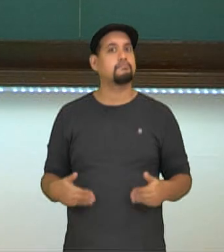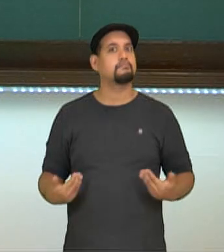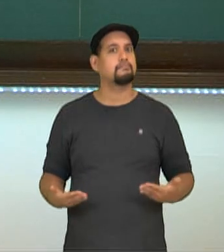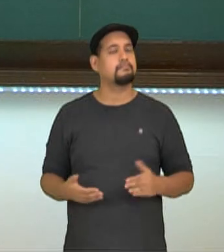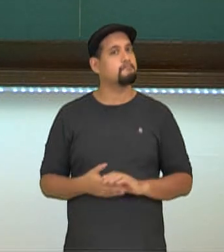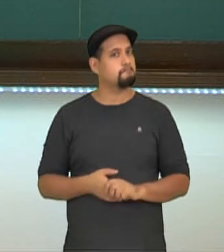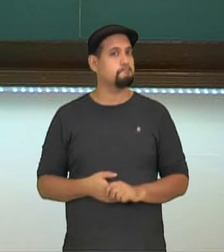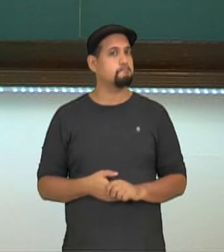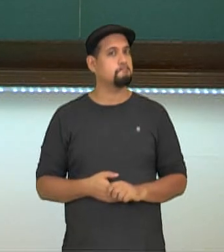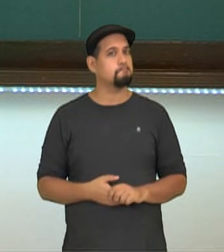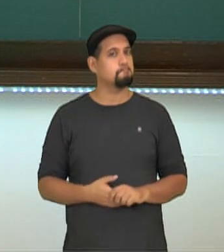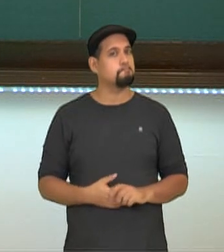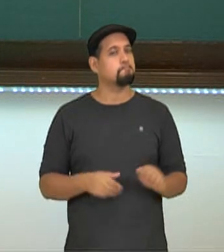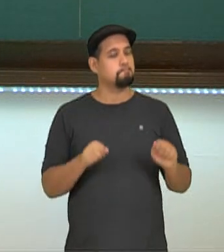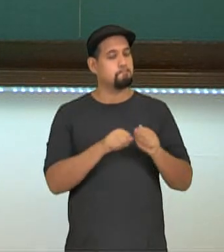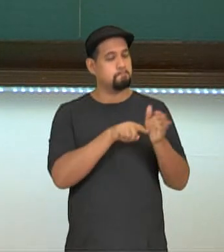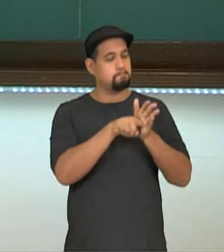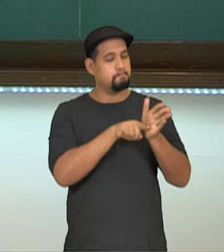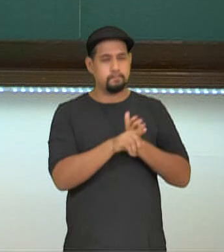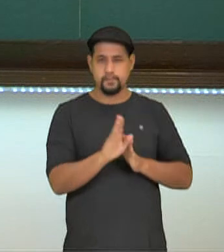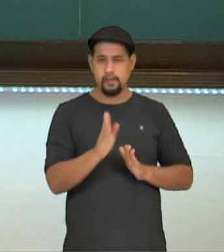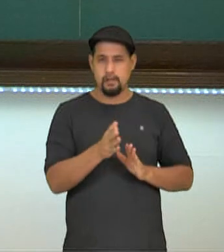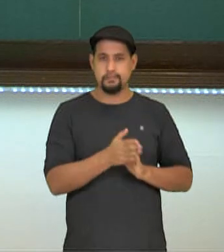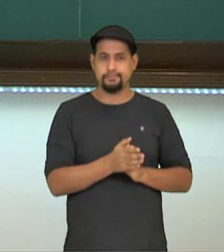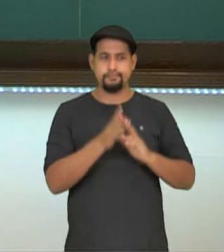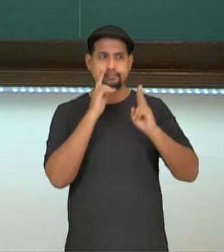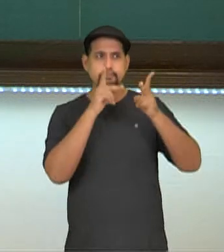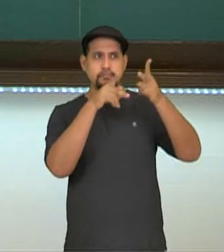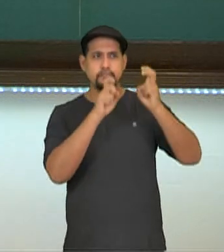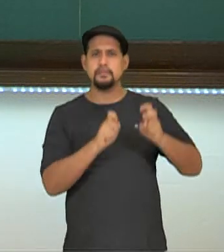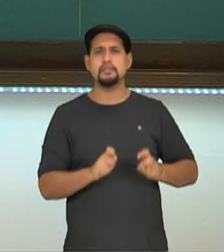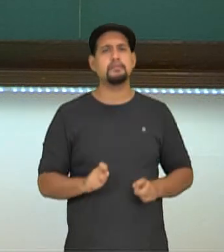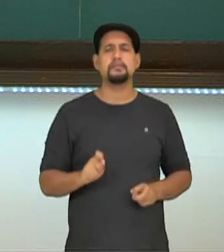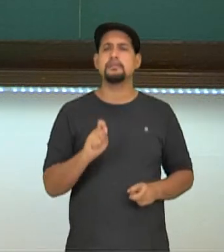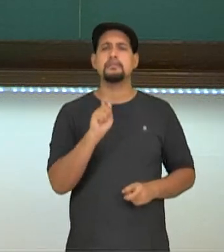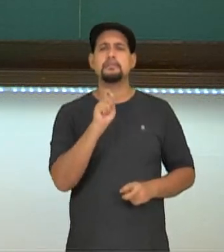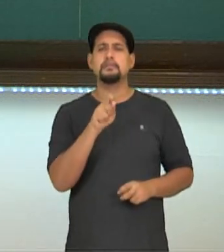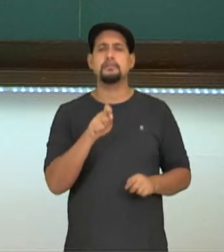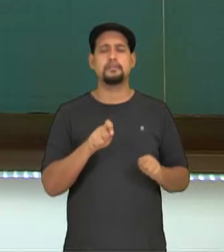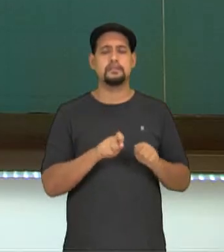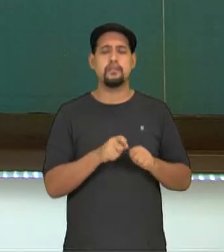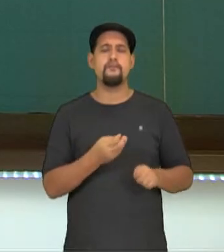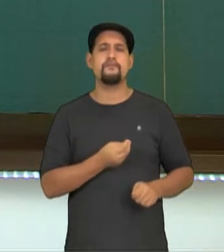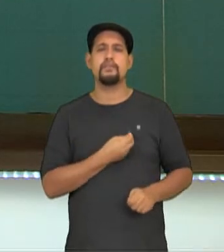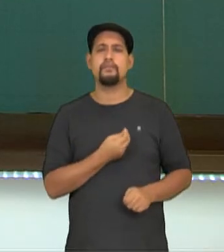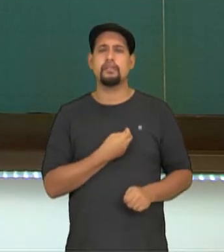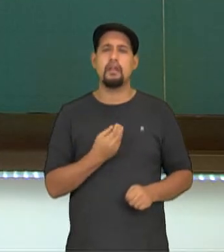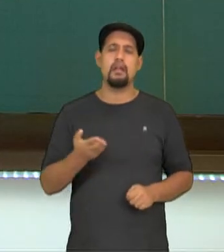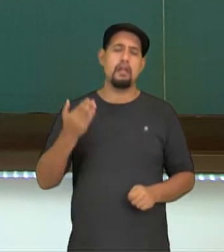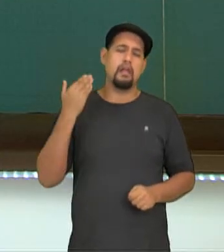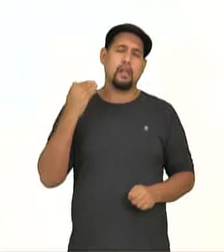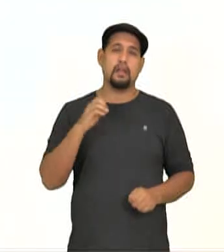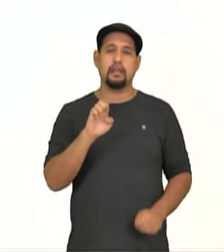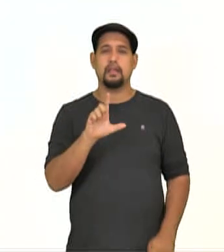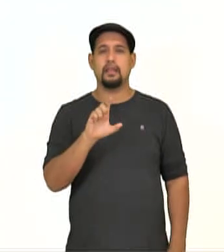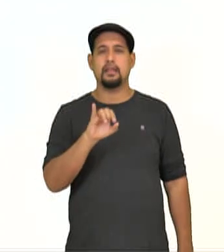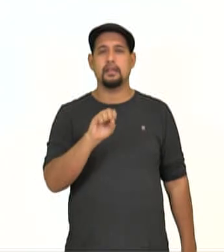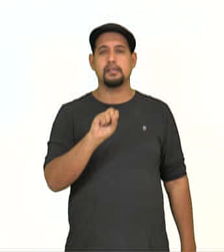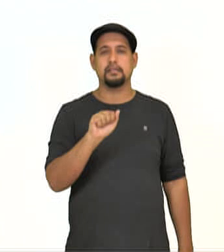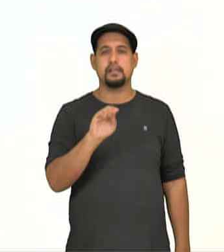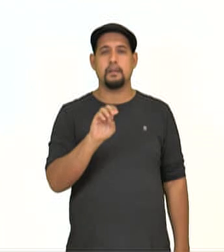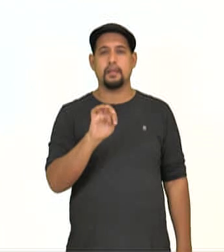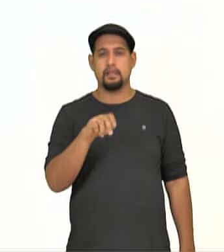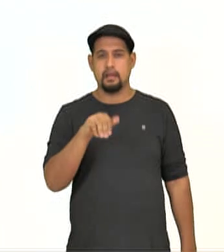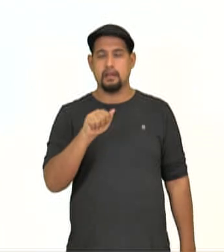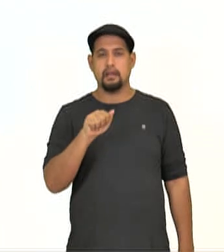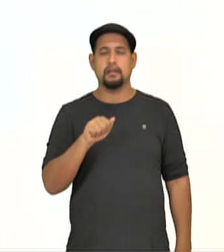então, estudantes realizaram sua pesquisa, vamos ver quem é que reinava na era elisabetana? Então, o